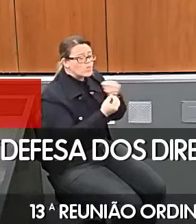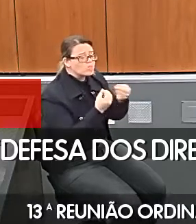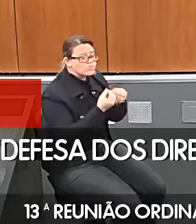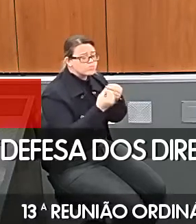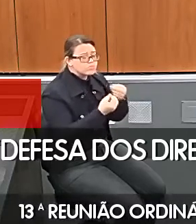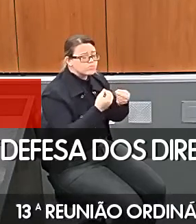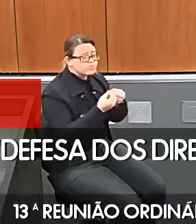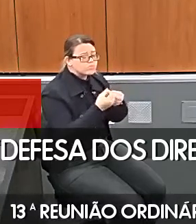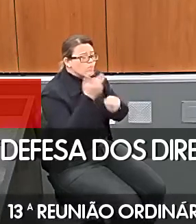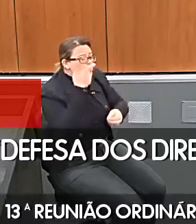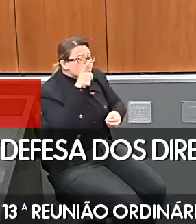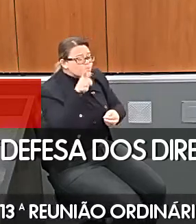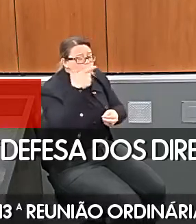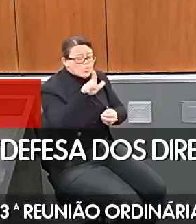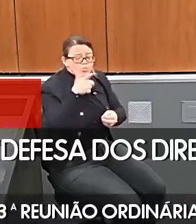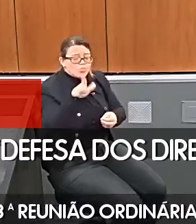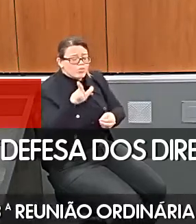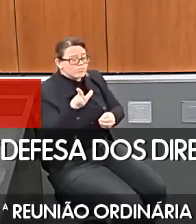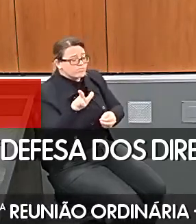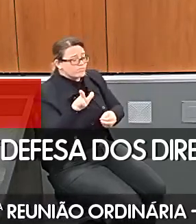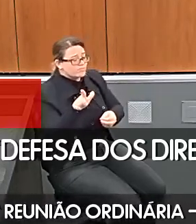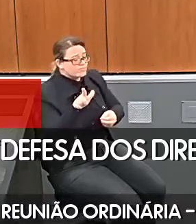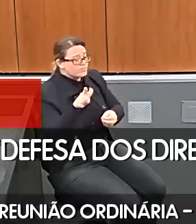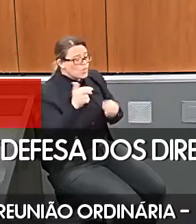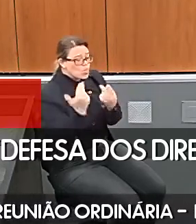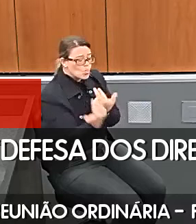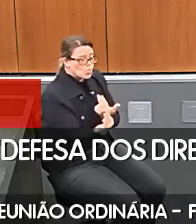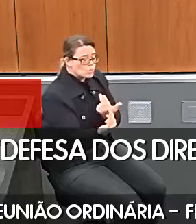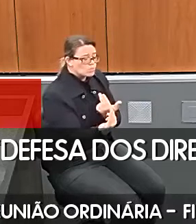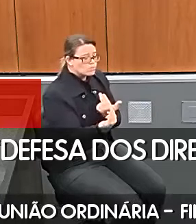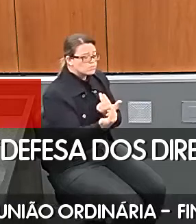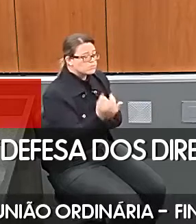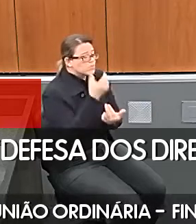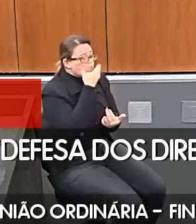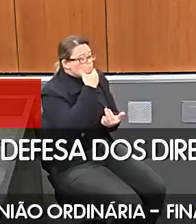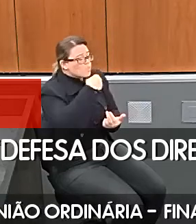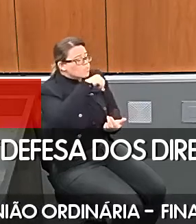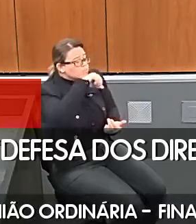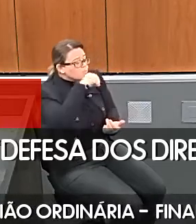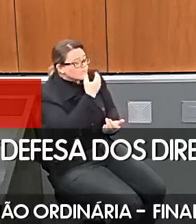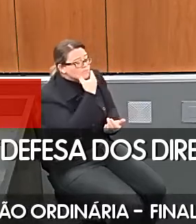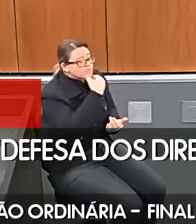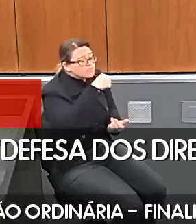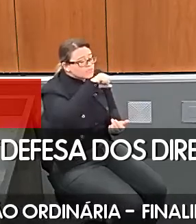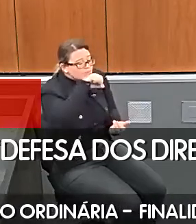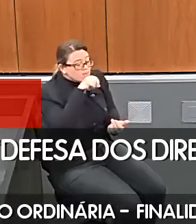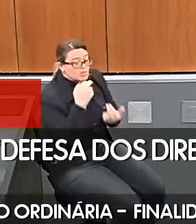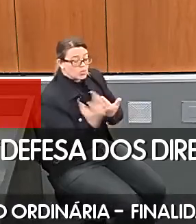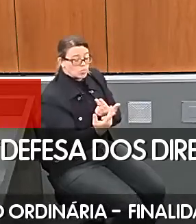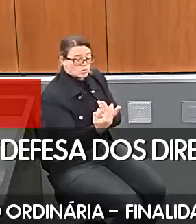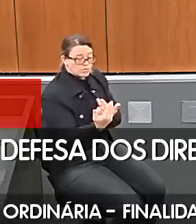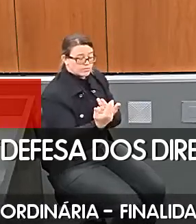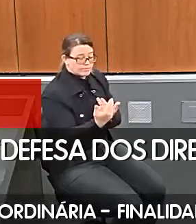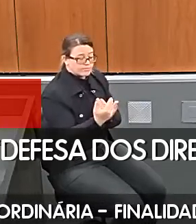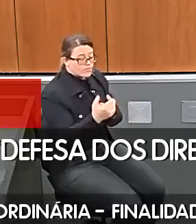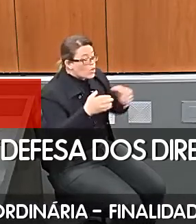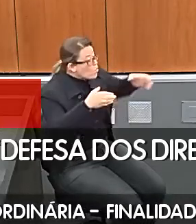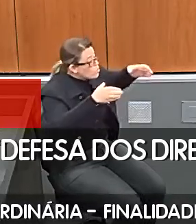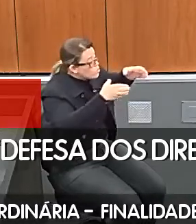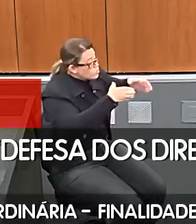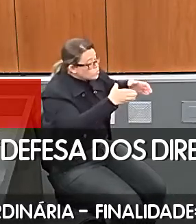E eu fui percebendo também que tinha alguns pais que também tinham o mesmo interesse que eu. Então, nós formamos um grupo de